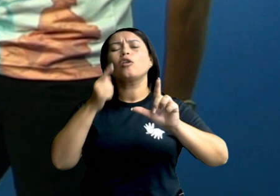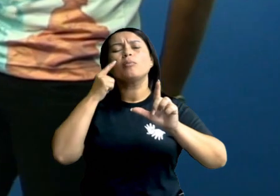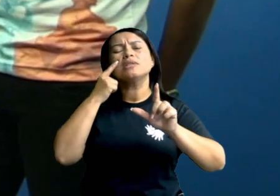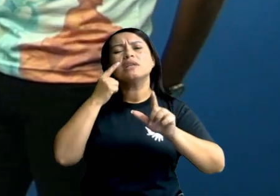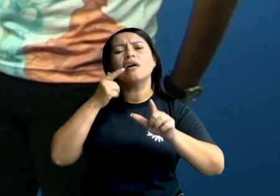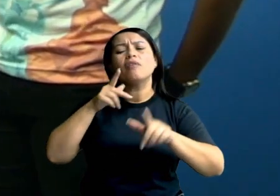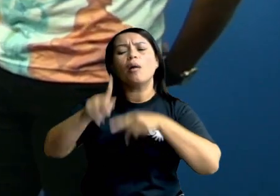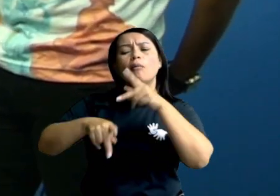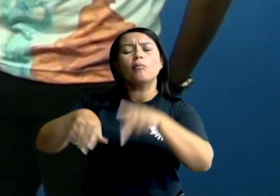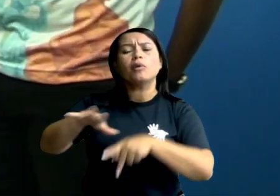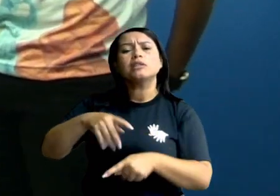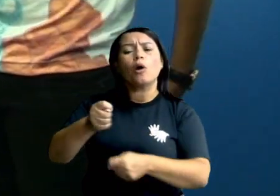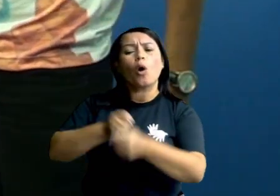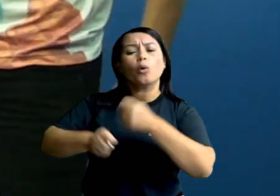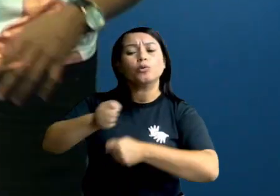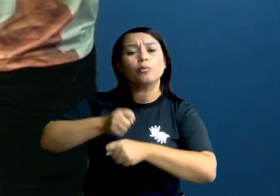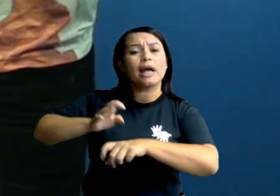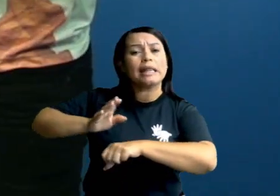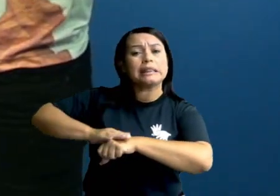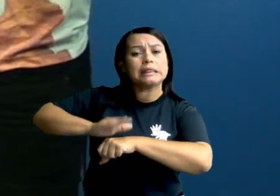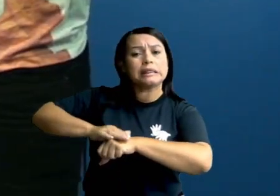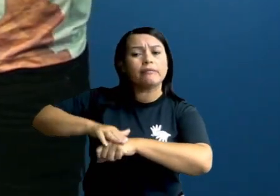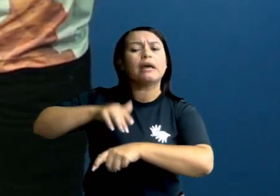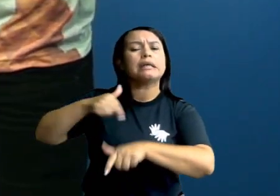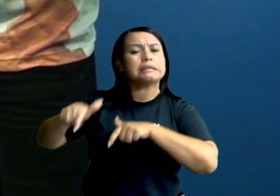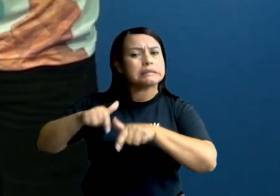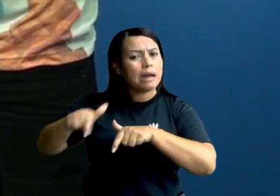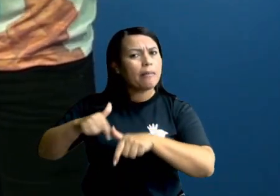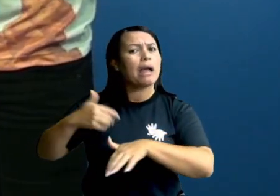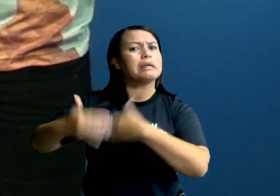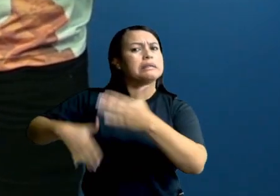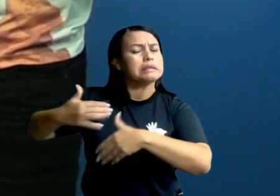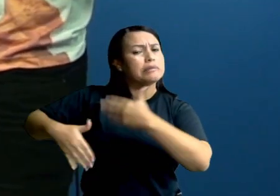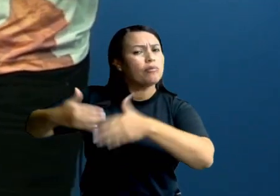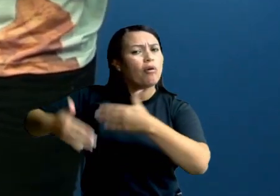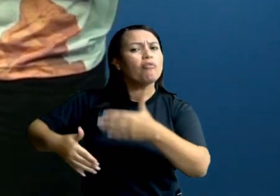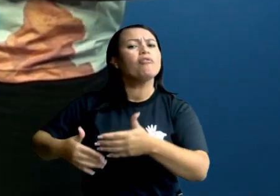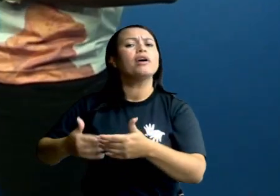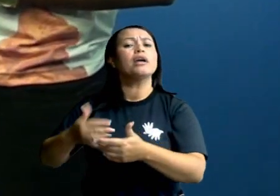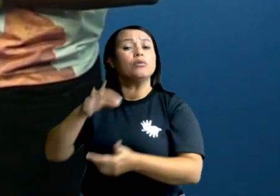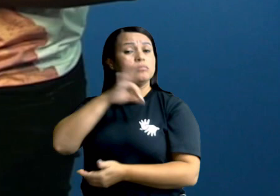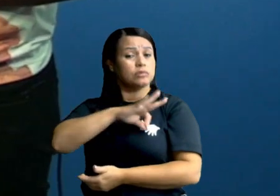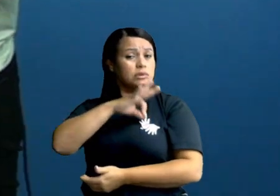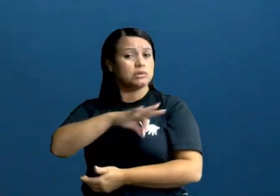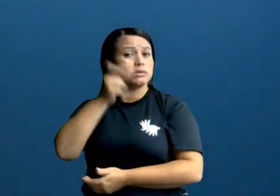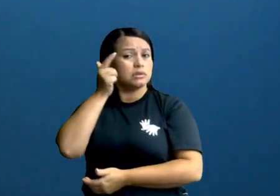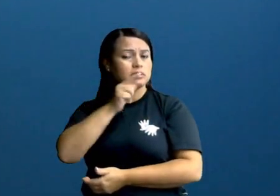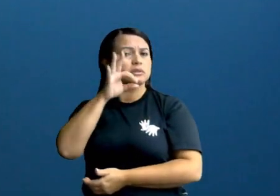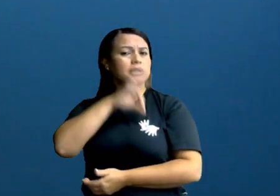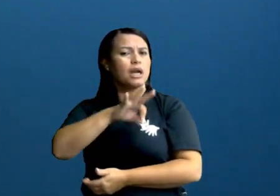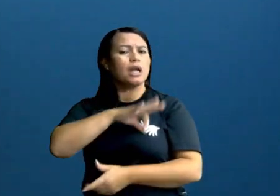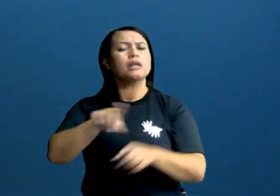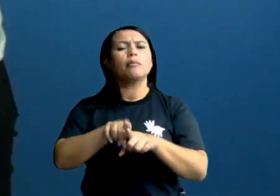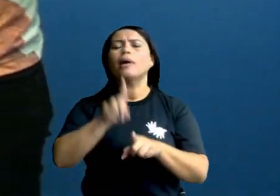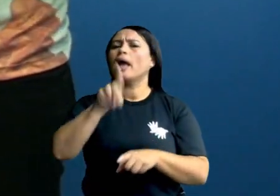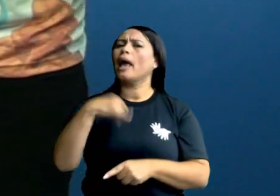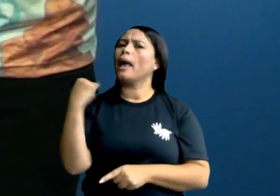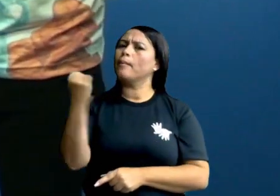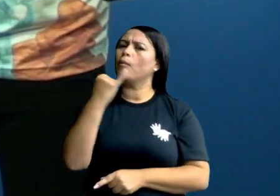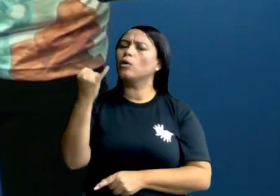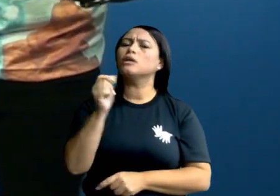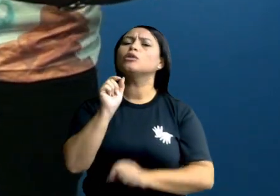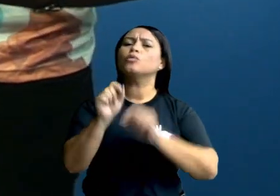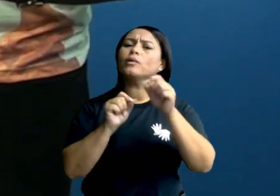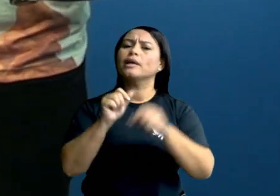economicamente ativa, que é a população exatamente que trabalha, que está desenvolvendo a atividade remunerada. É importante também saber o que é a PEI, além